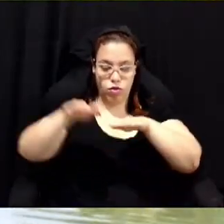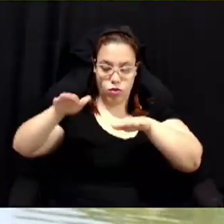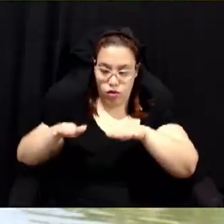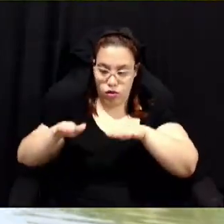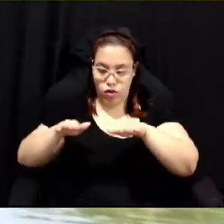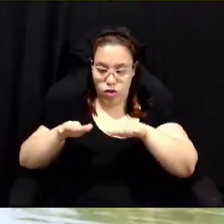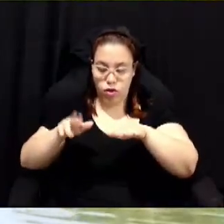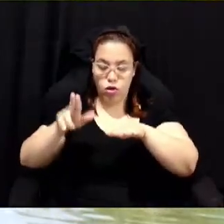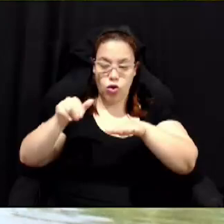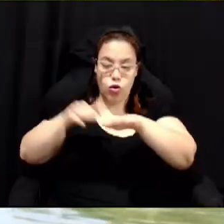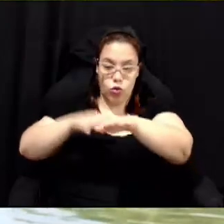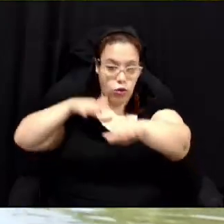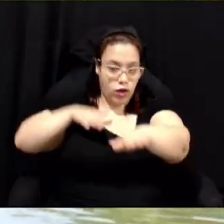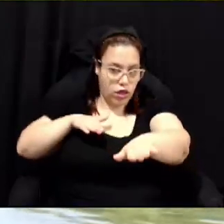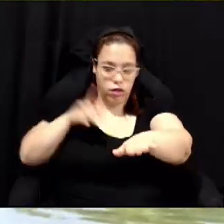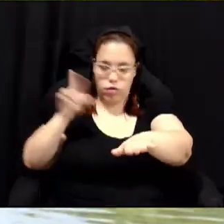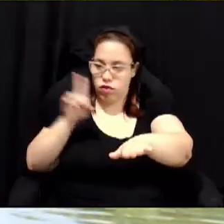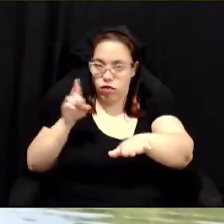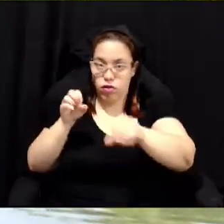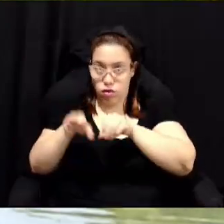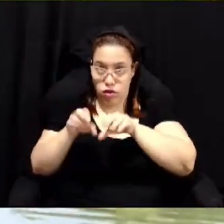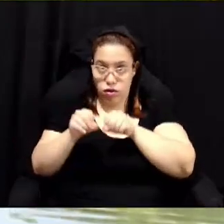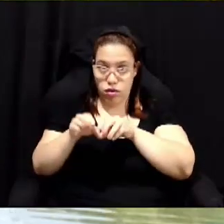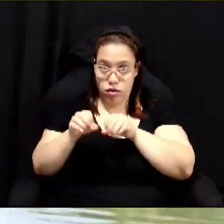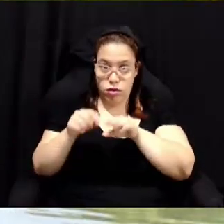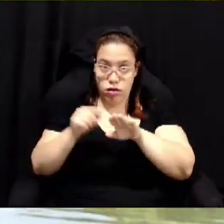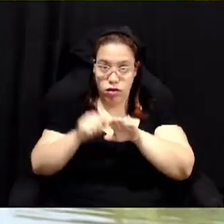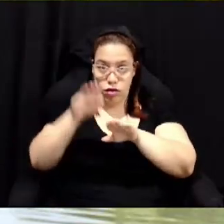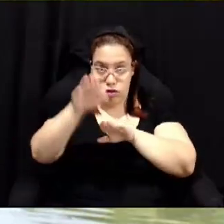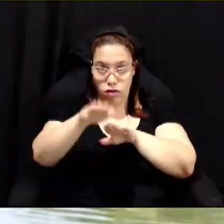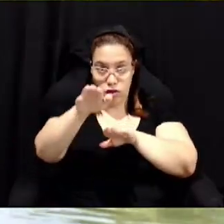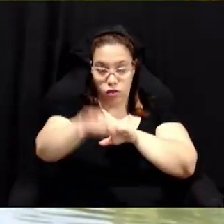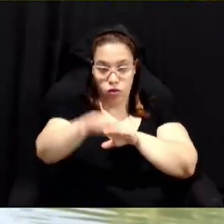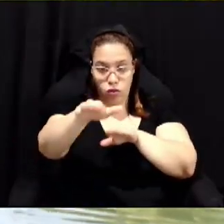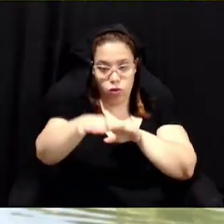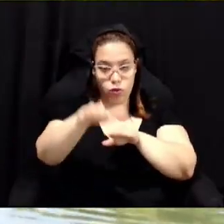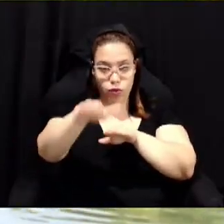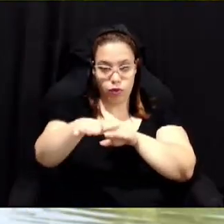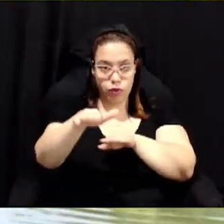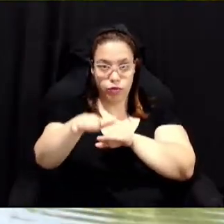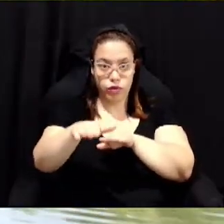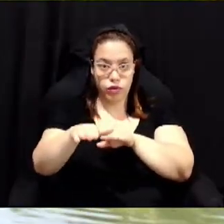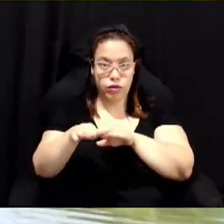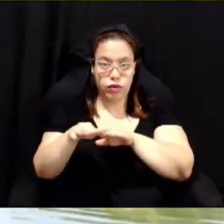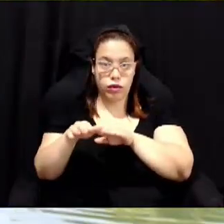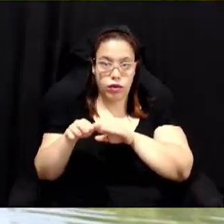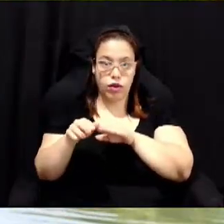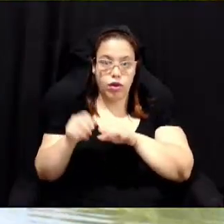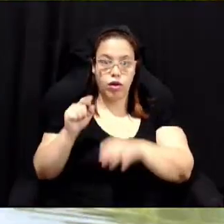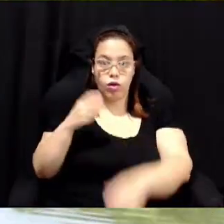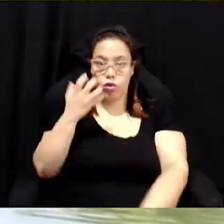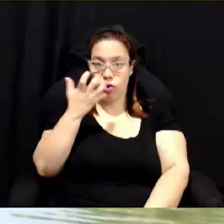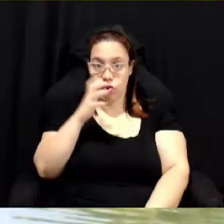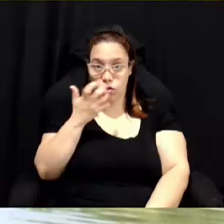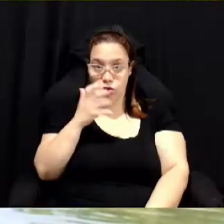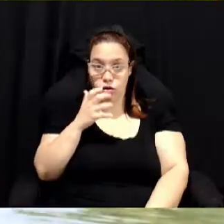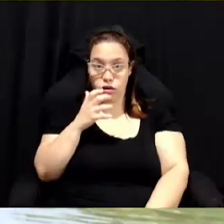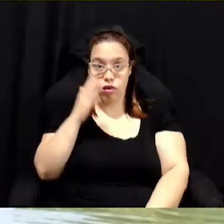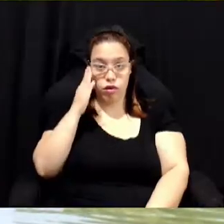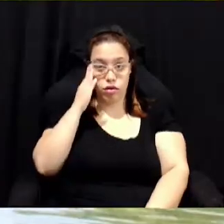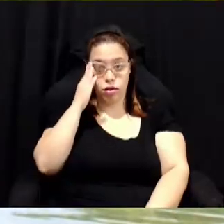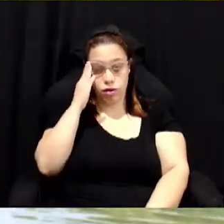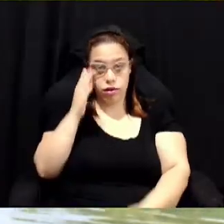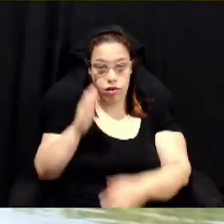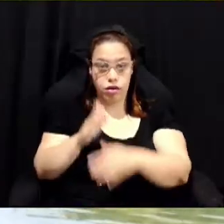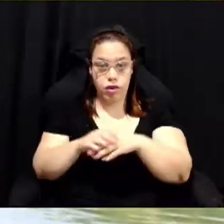atrás, né? Ensinar ela realmente a correr na nossa frente e estar com outros cães nas provas, né? Às vezes não se dão bem um com